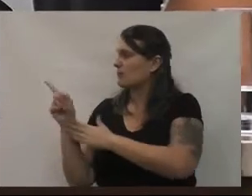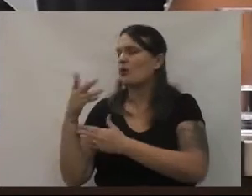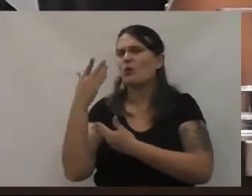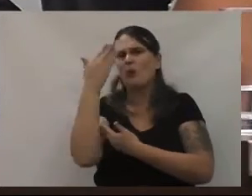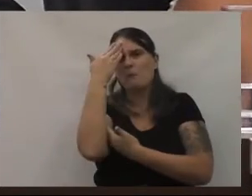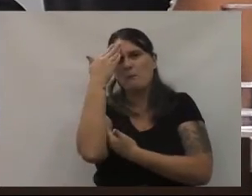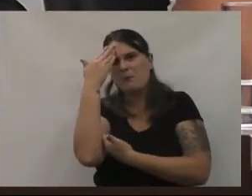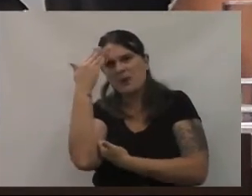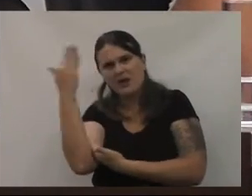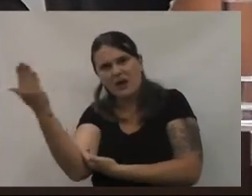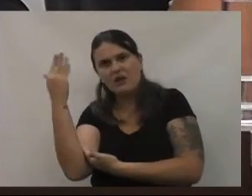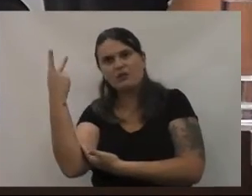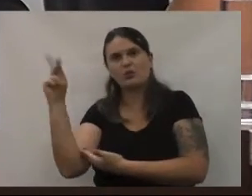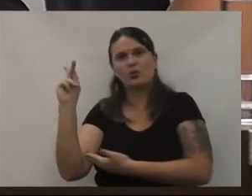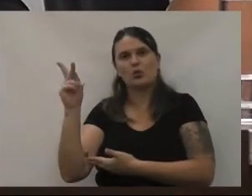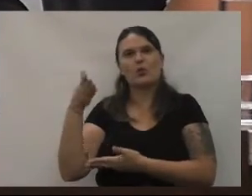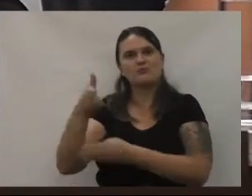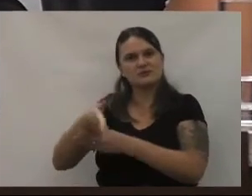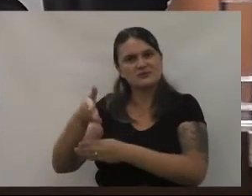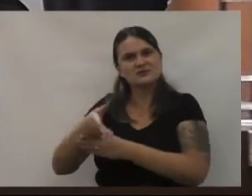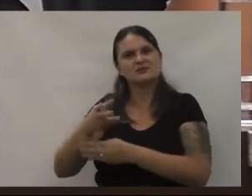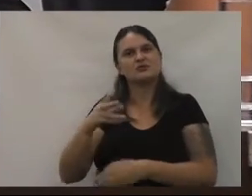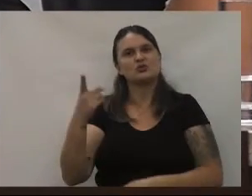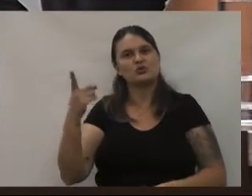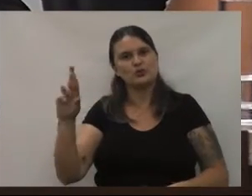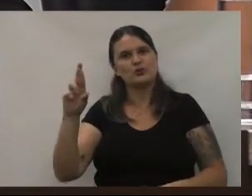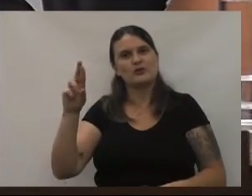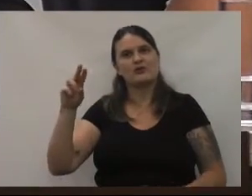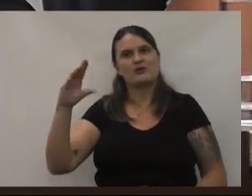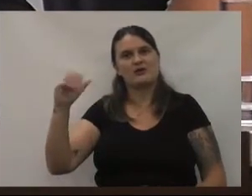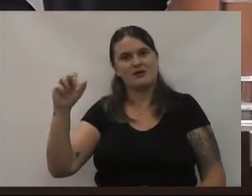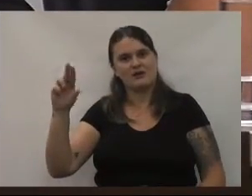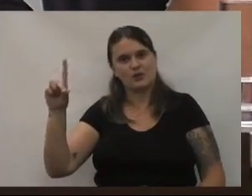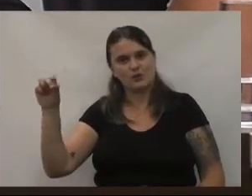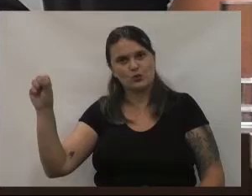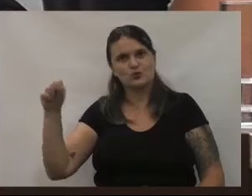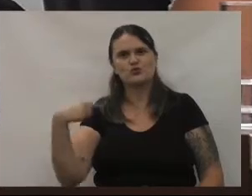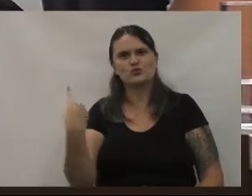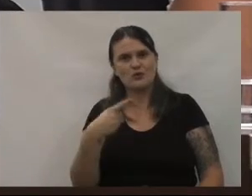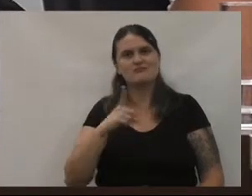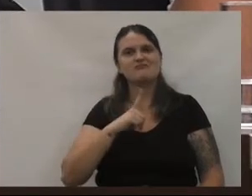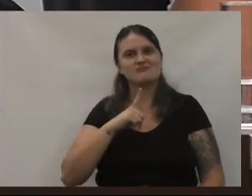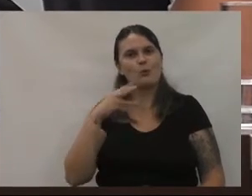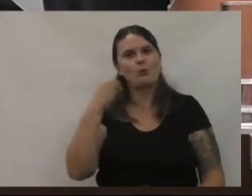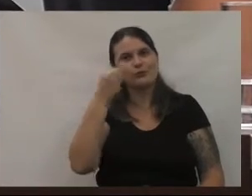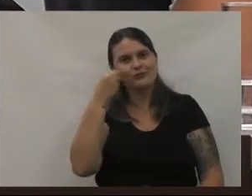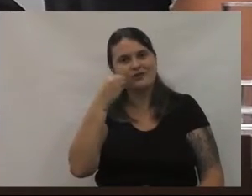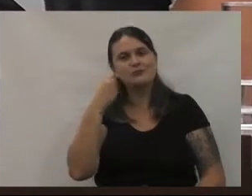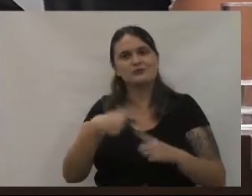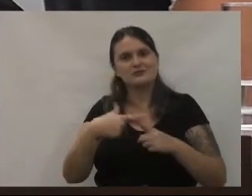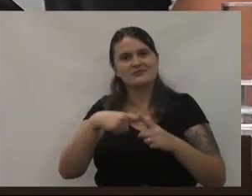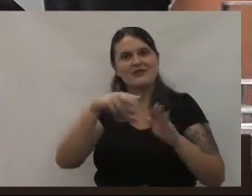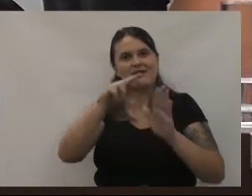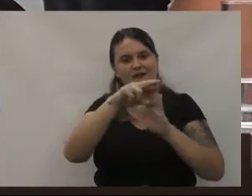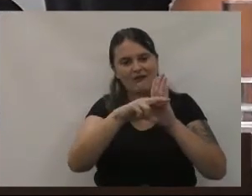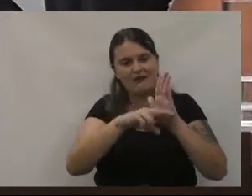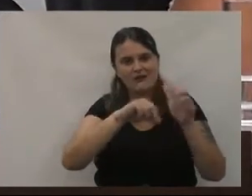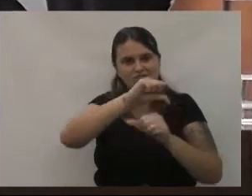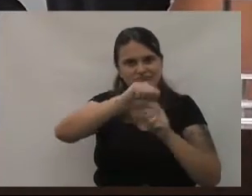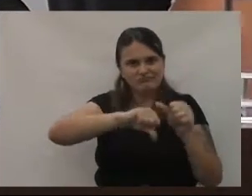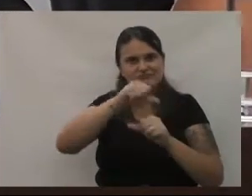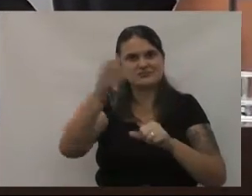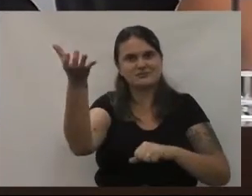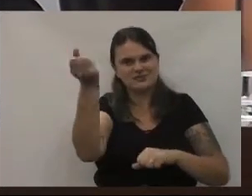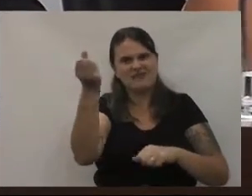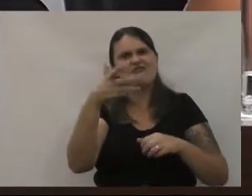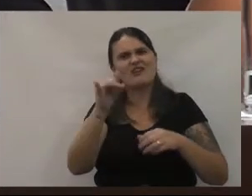Agradeço em muito a sua participação, doutor Pedroso. Nós vamos ter oportunidade, porque essa reforma vai se